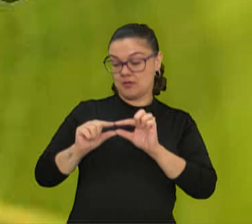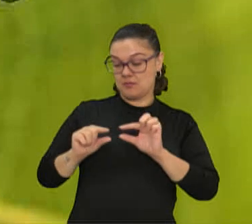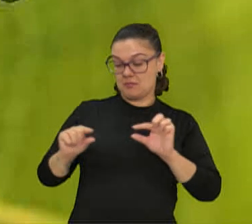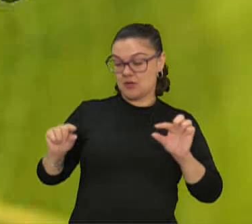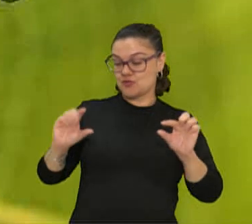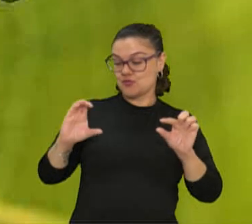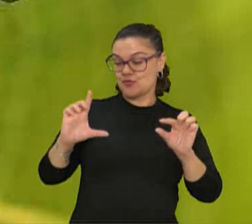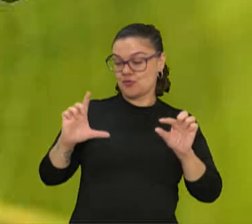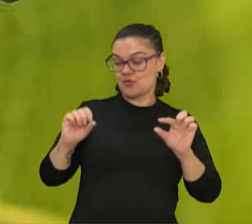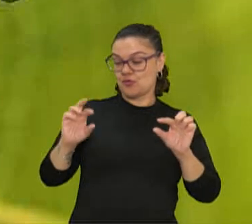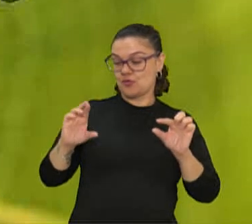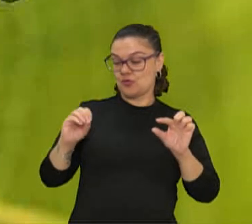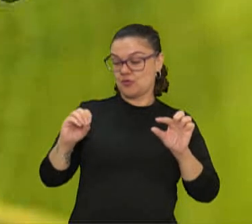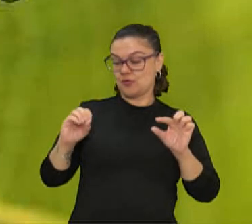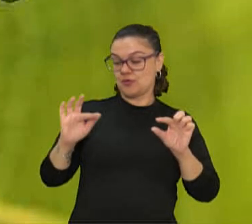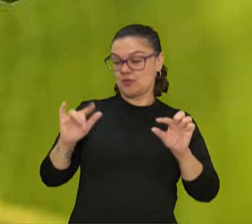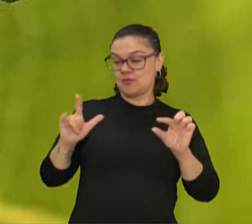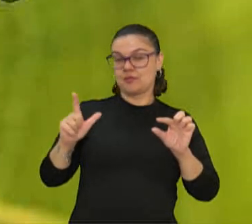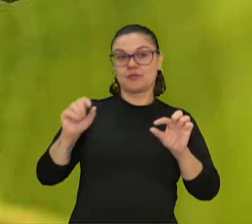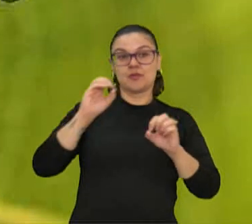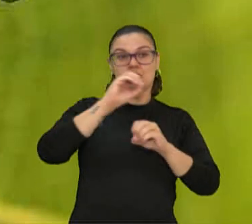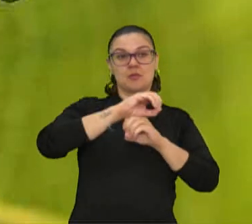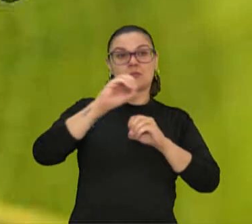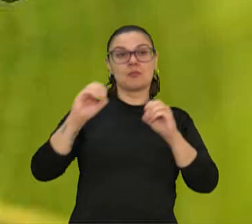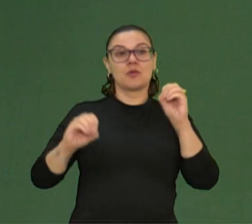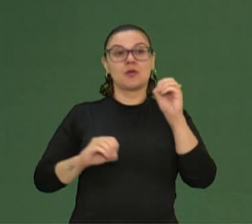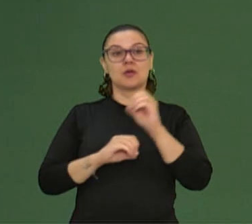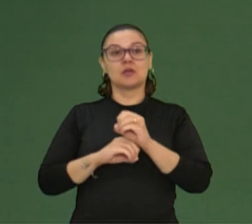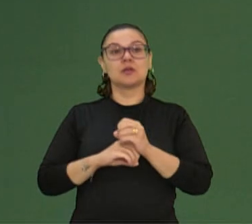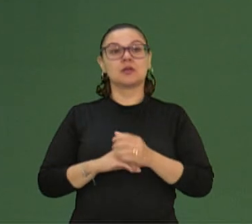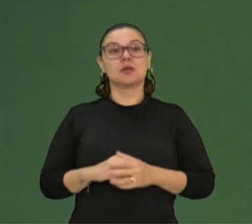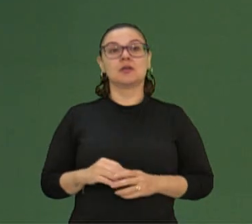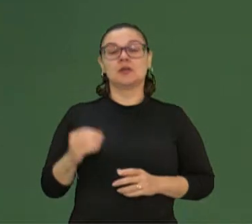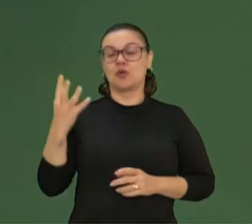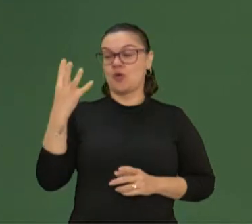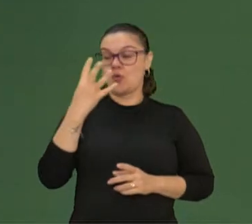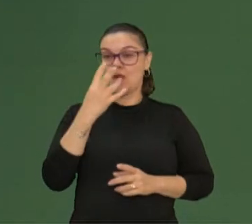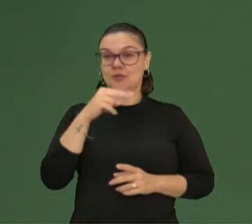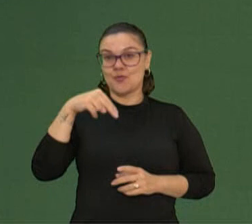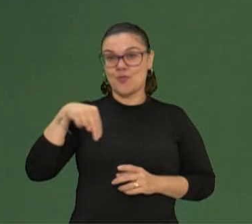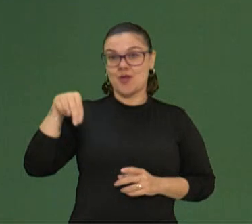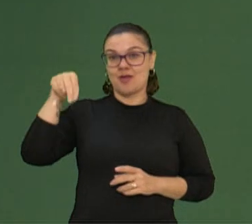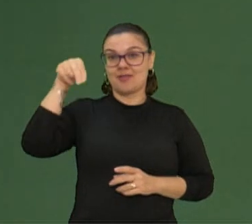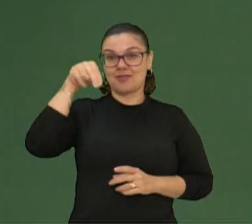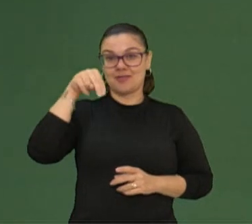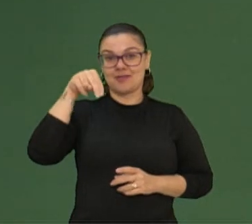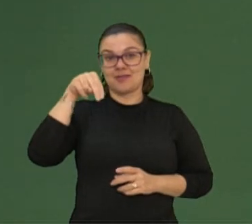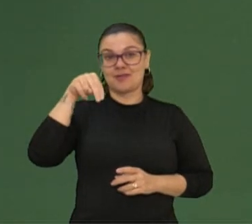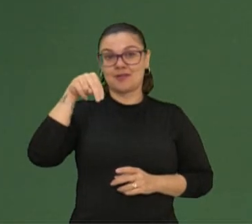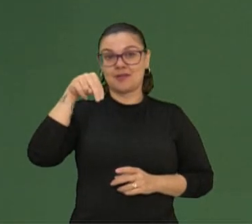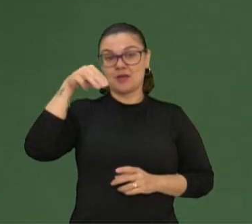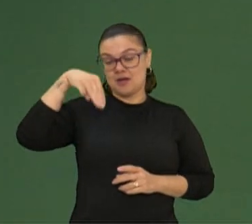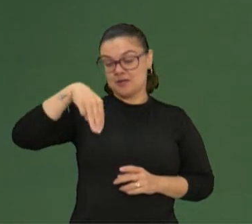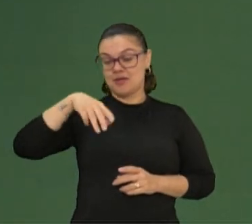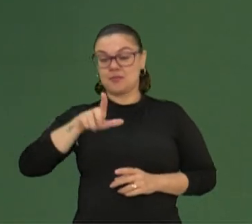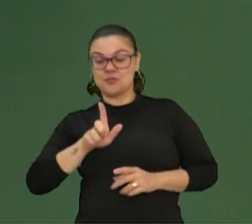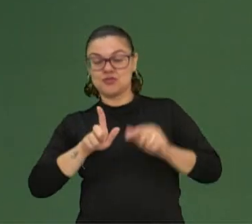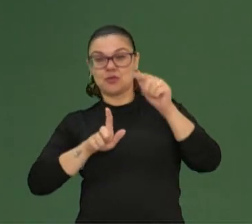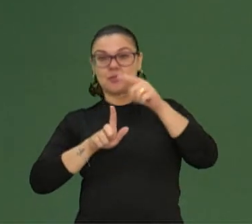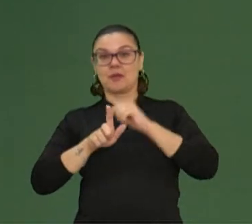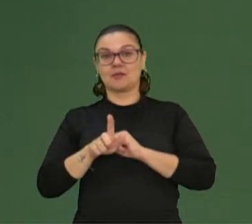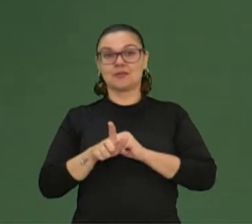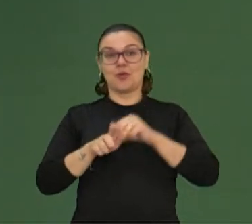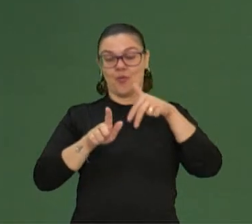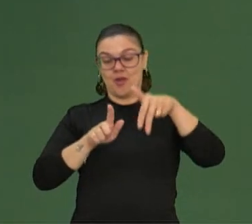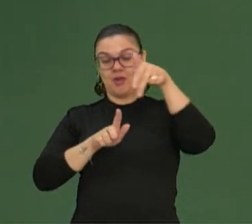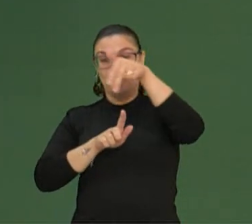clorofila. Núcleo tetrapirrólico. Nossa, que nomezão. 4 nitrogênios juntos e um magnésio no meio. Quando a